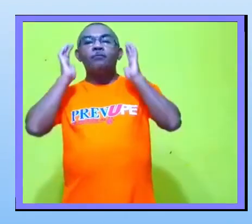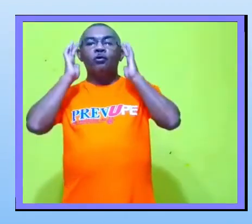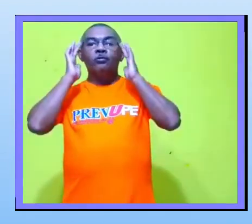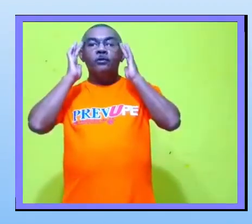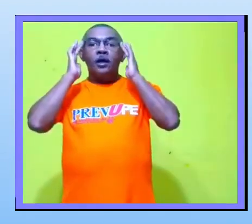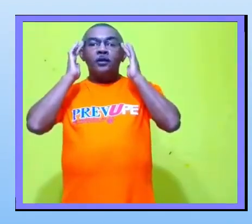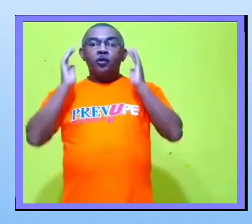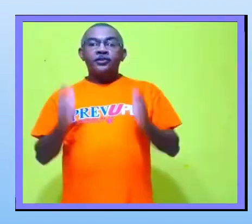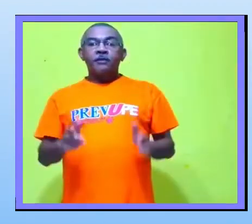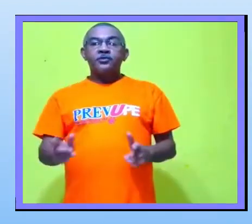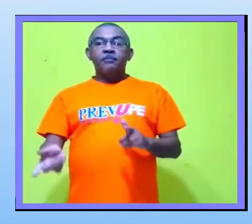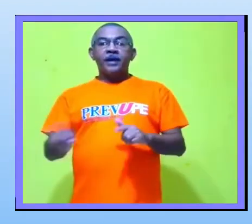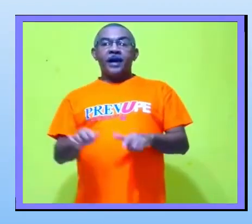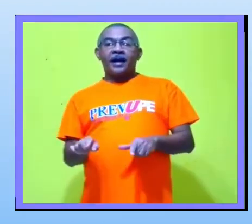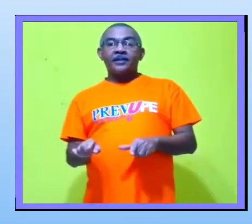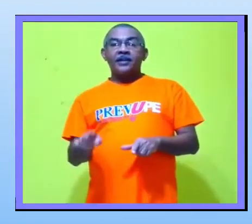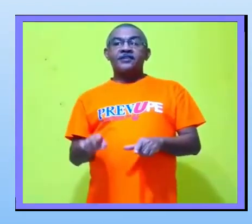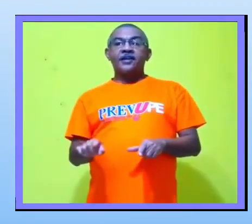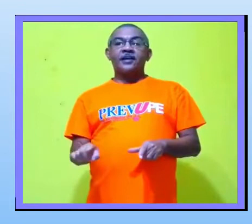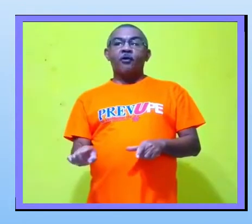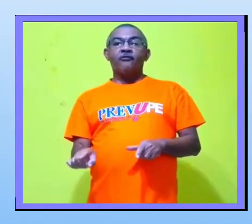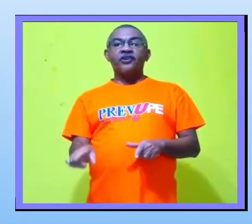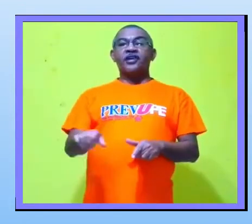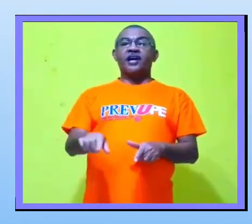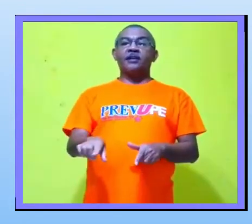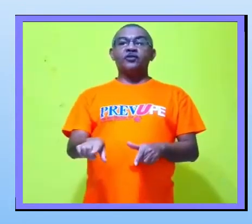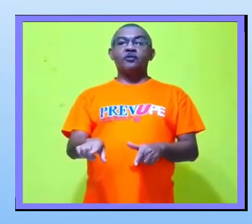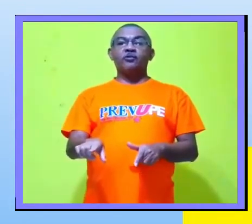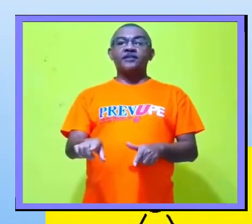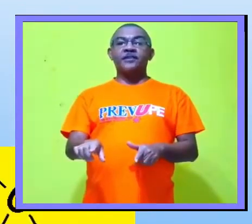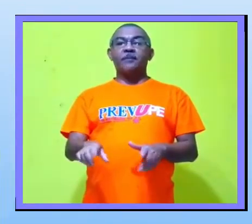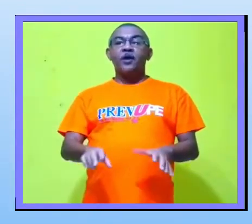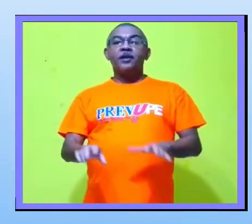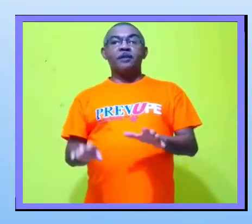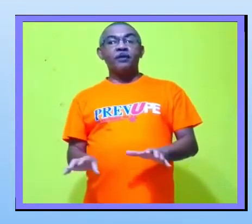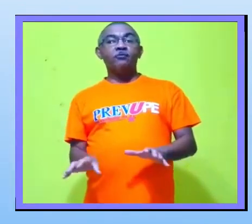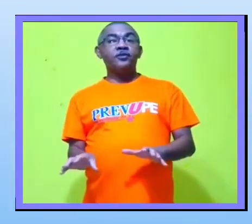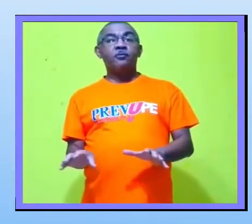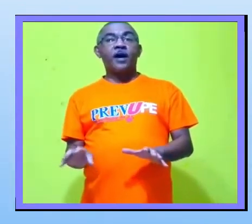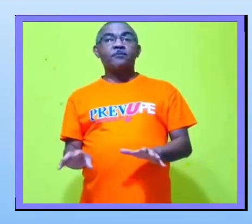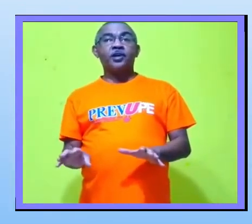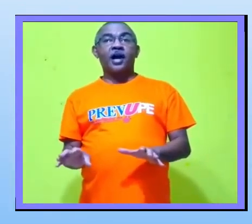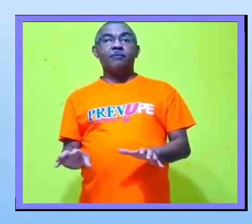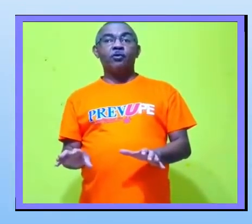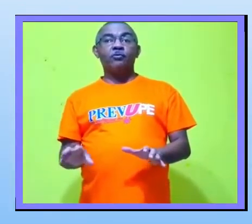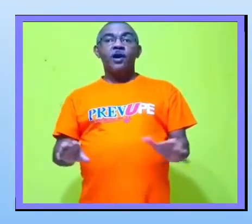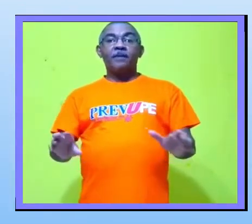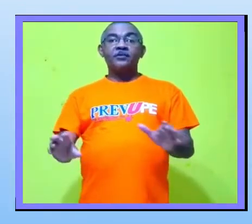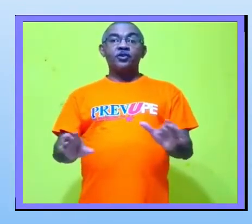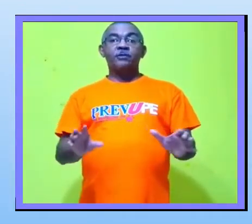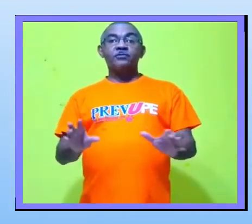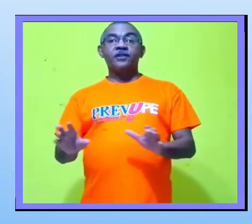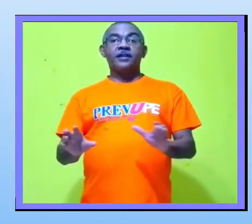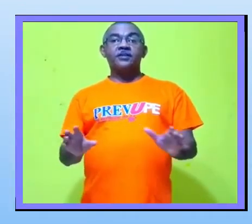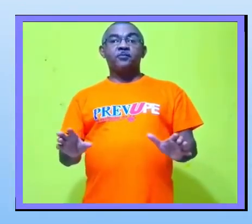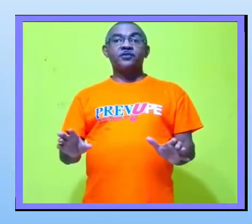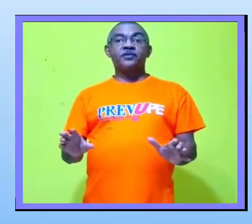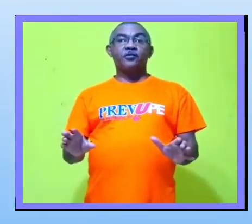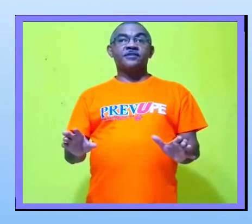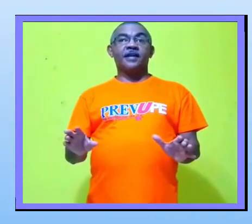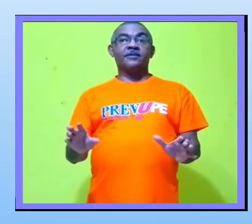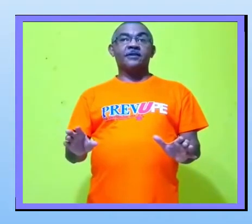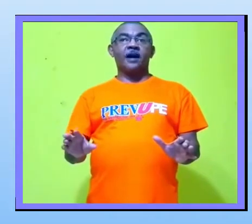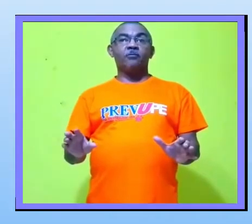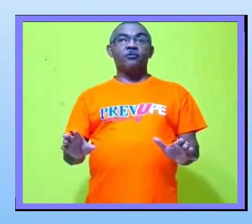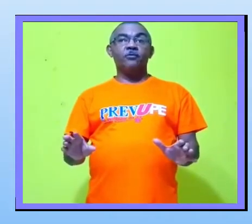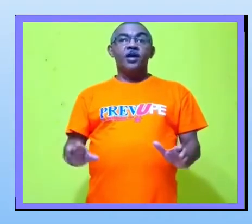de carbono. Nós temos também a cadeia cíclica ou fechada, é o segundo exemplo, também com 5 átomos de carbono, mas nós estamos vendo a disposição